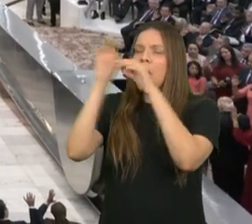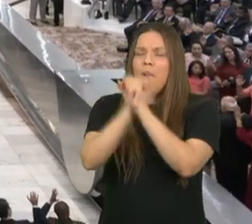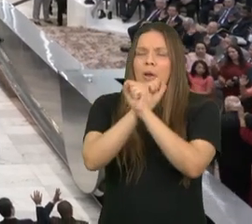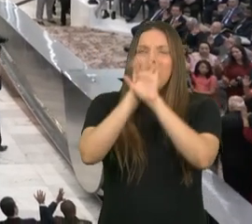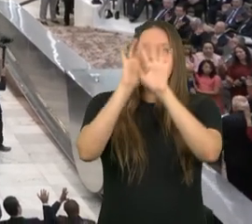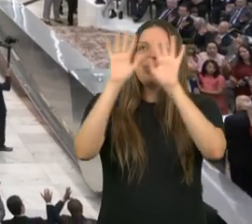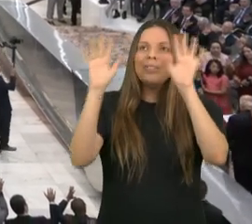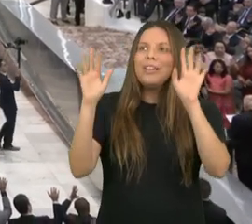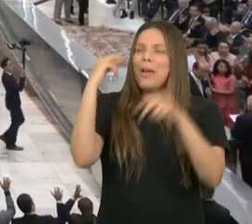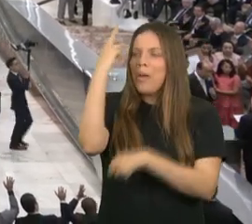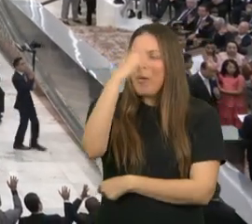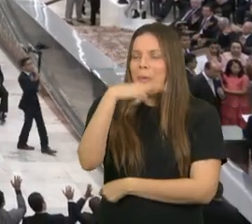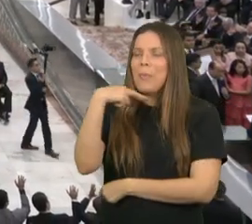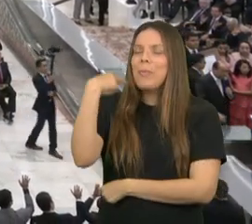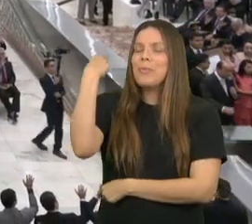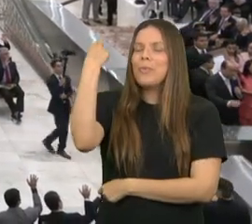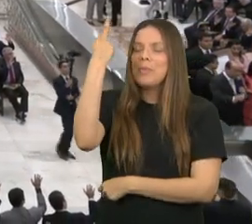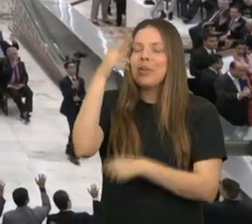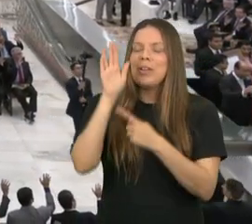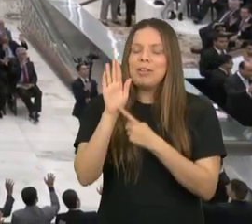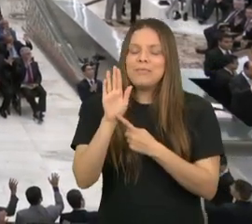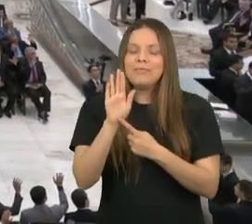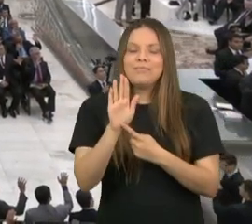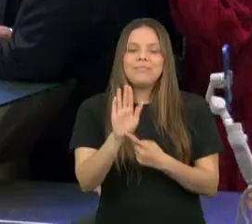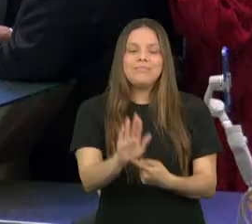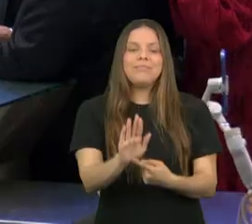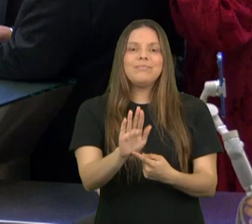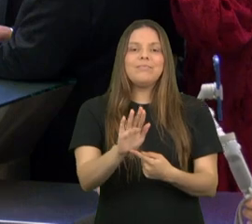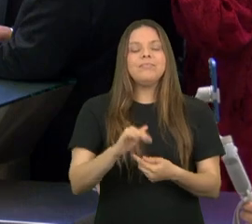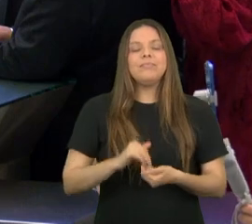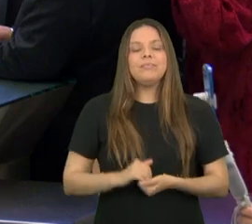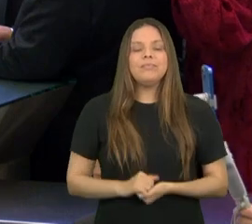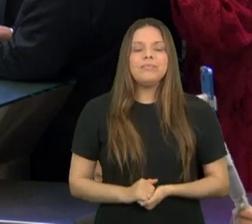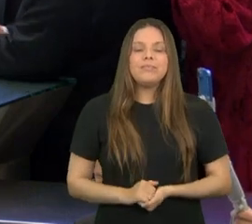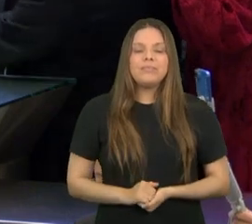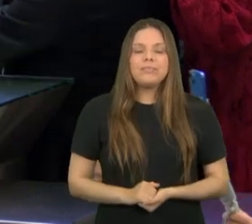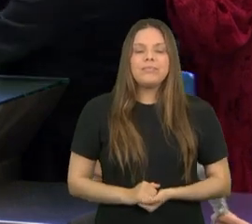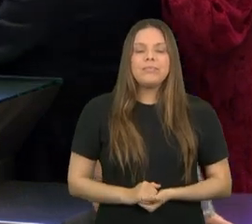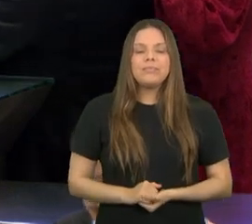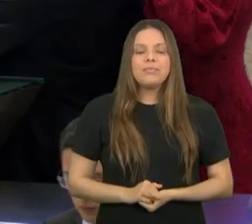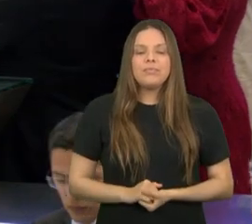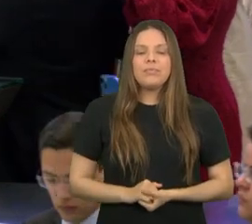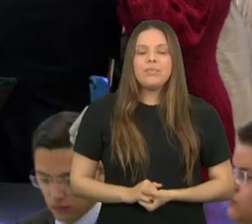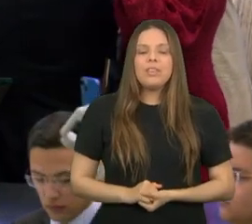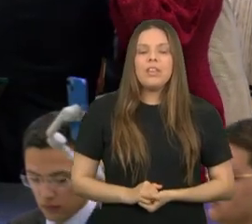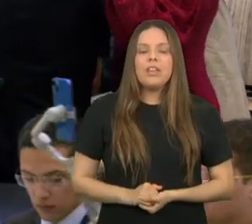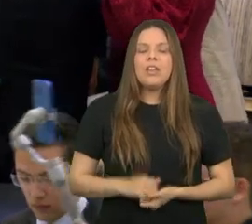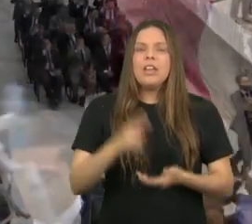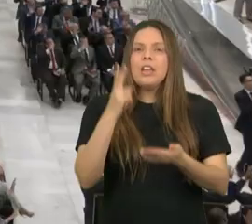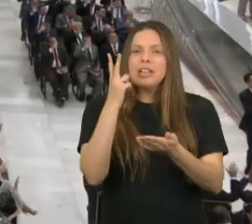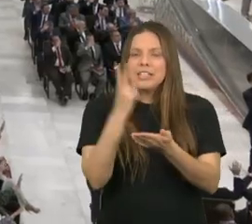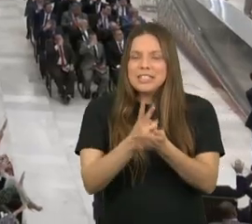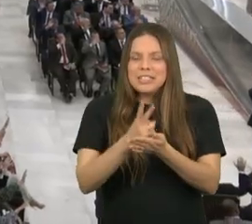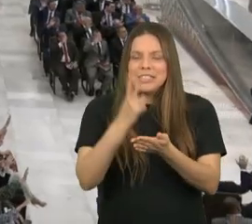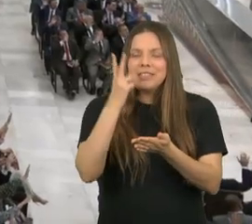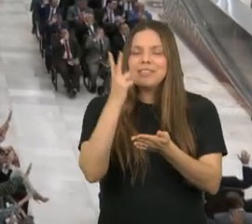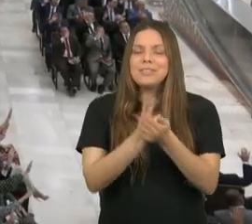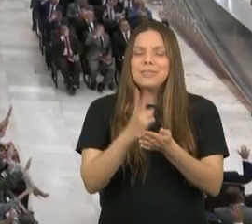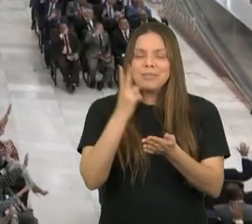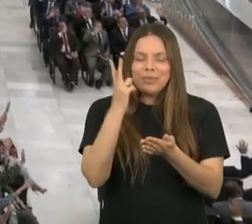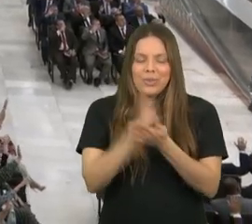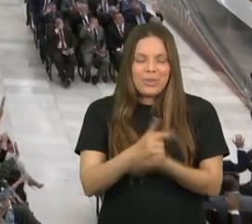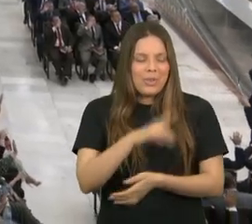Que o Senhor faça resplandecer o seu rosto sobre ti. Tenha sempre misericórdia de